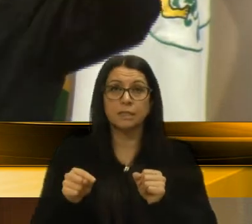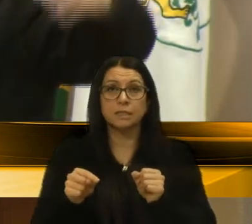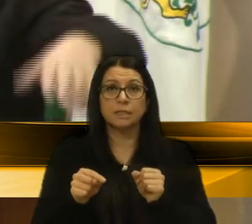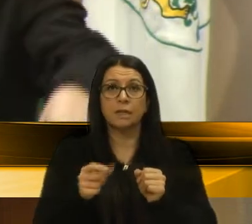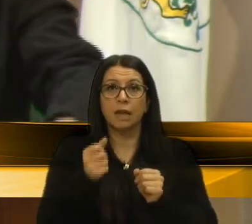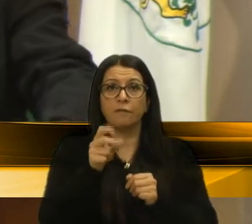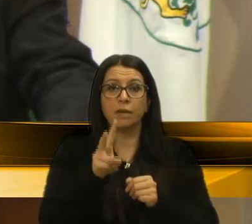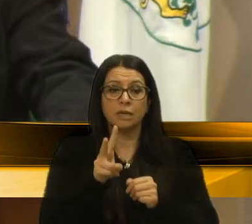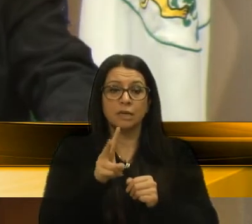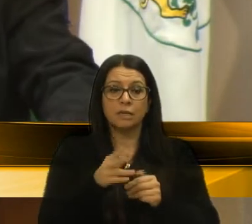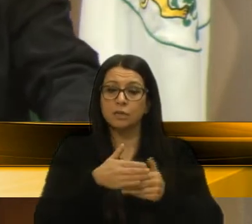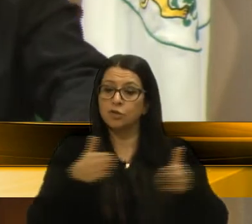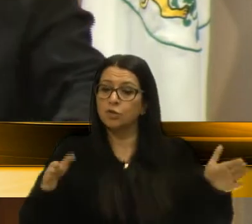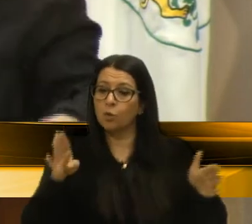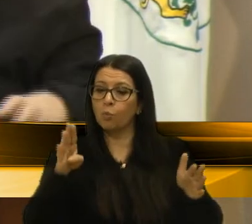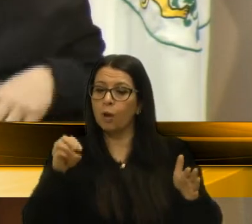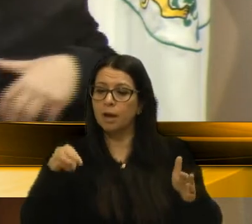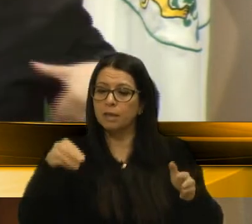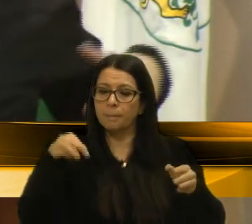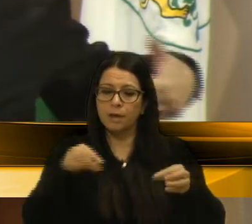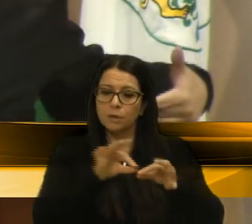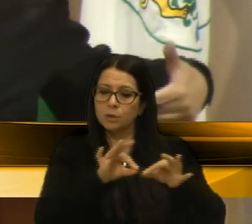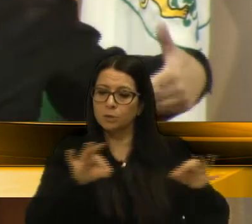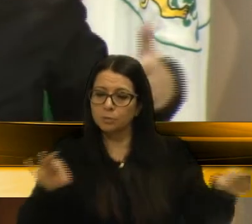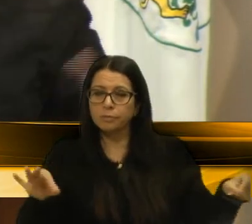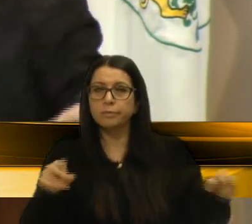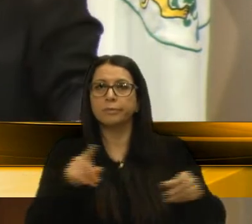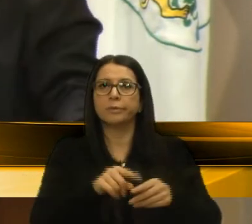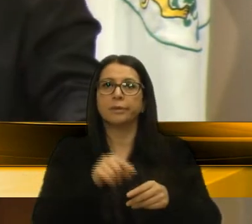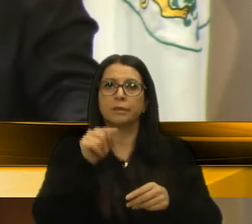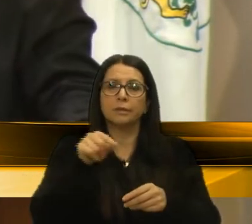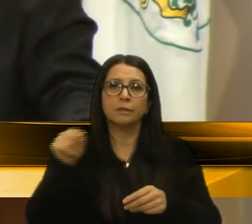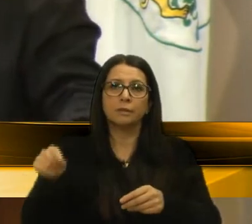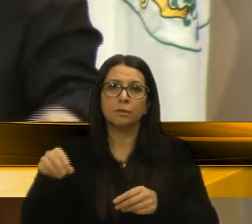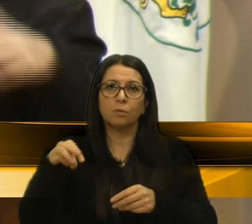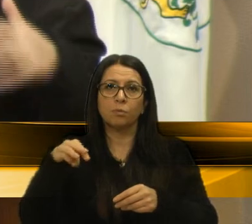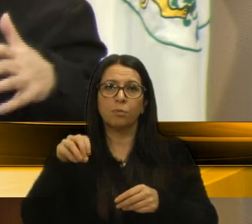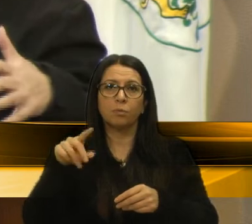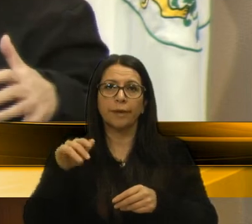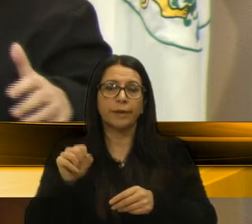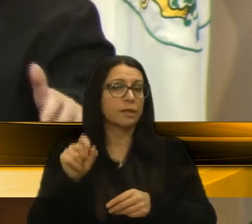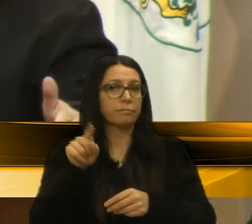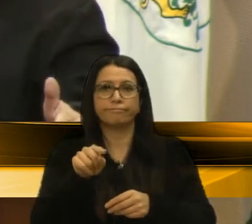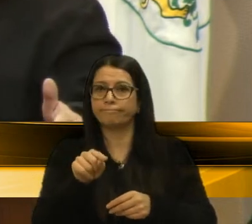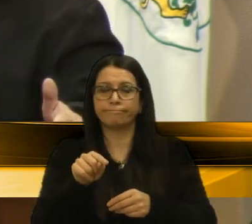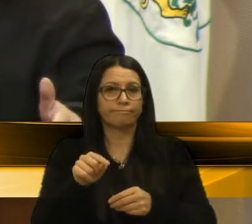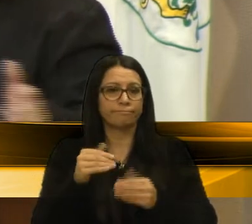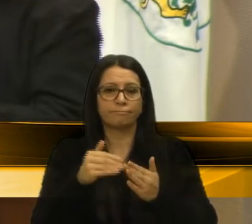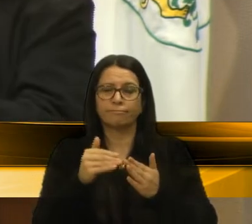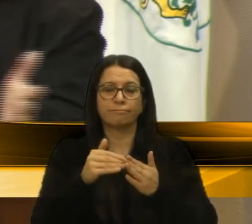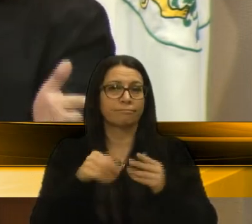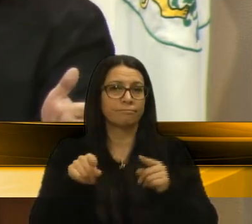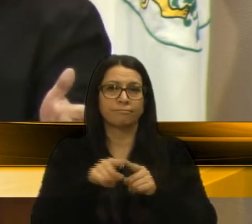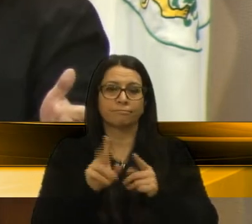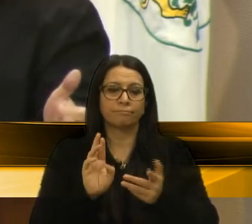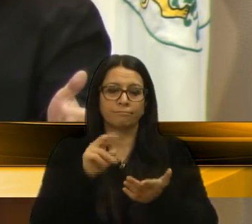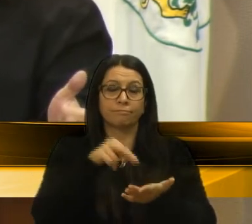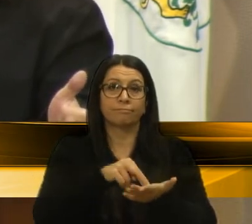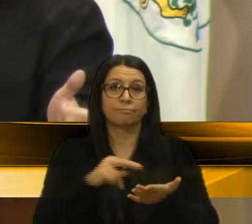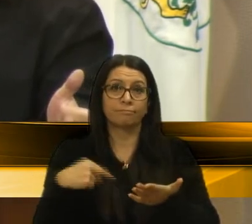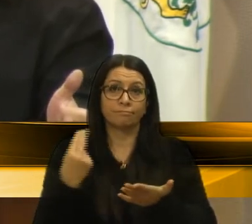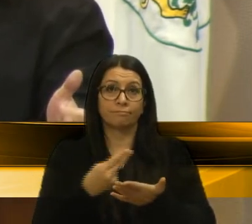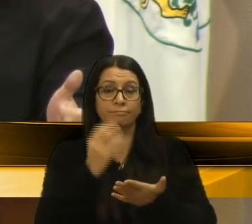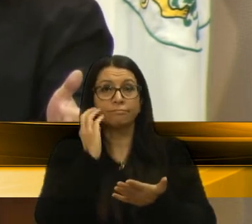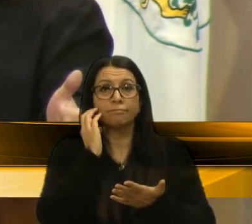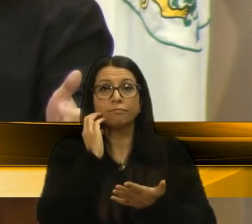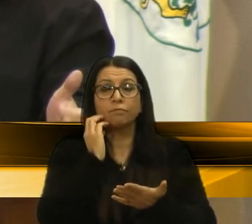de 40 metros, modais de não sei o quê, não dialoga com a realidade nossa,